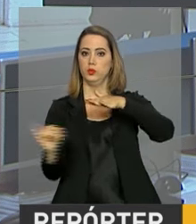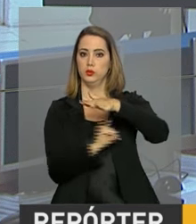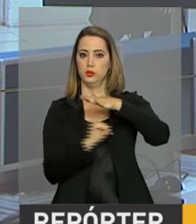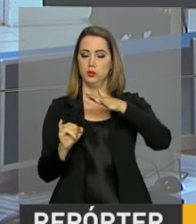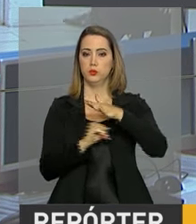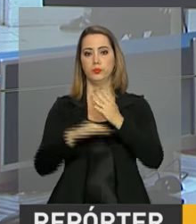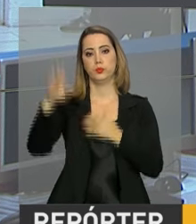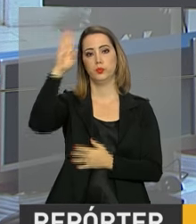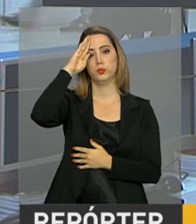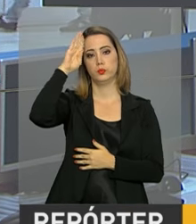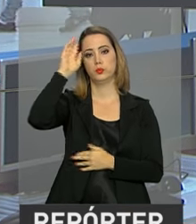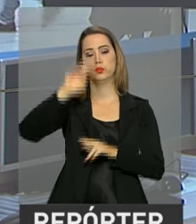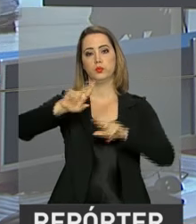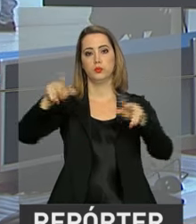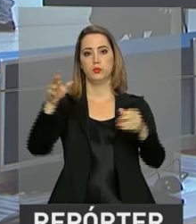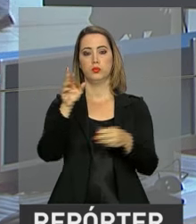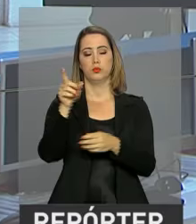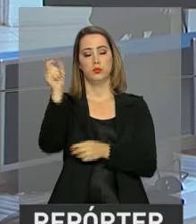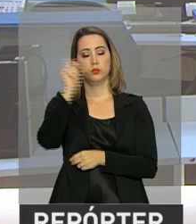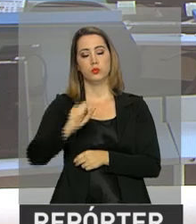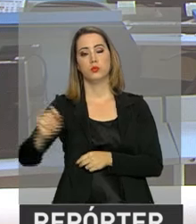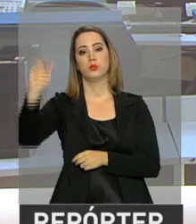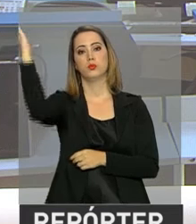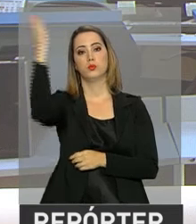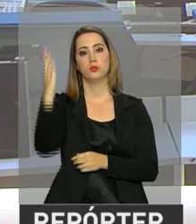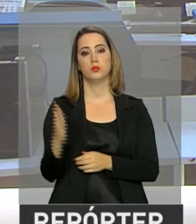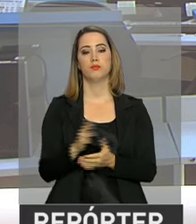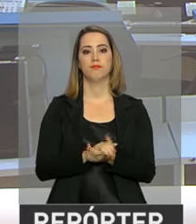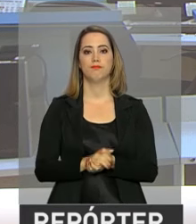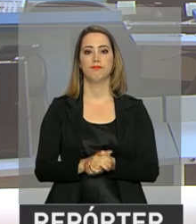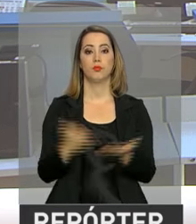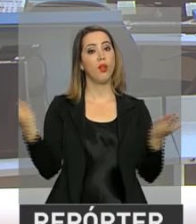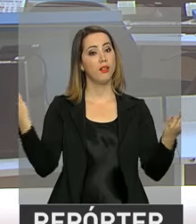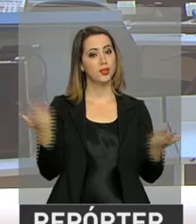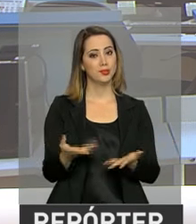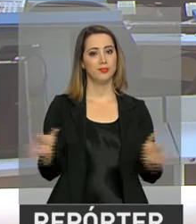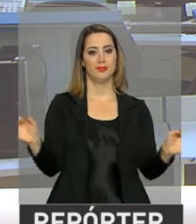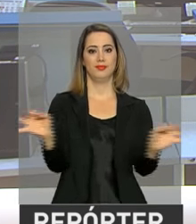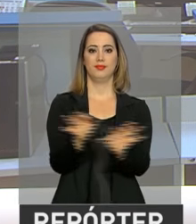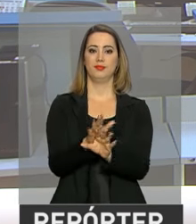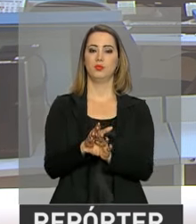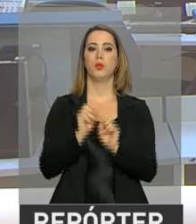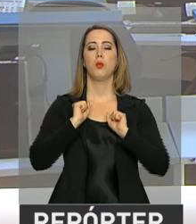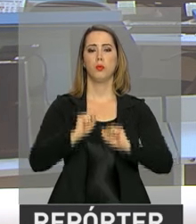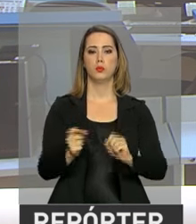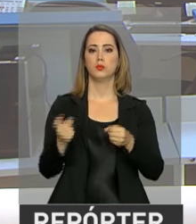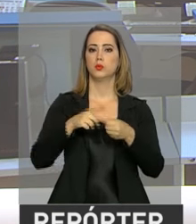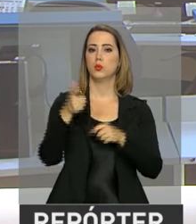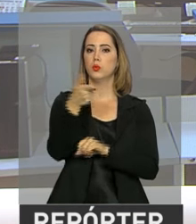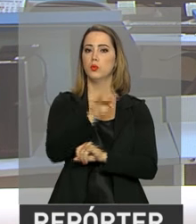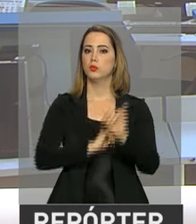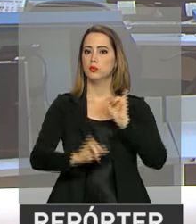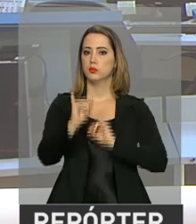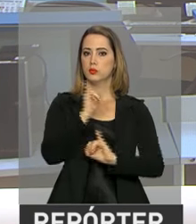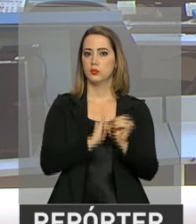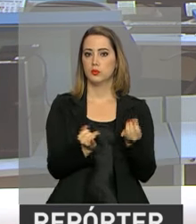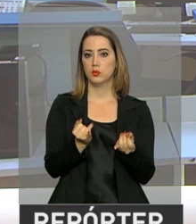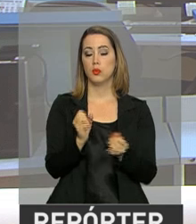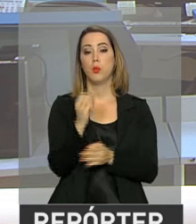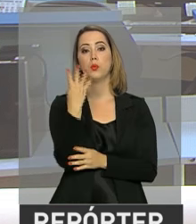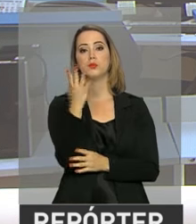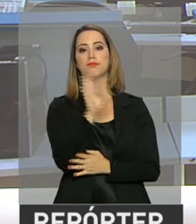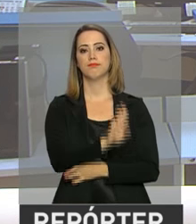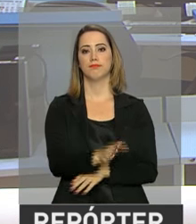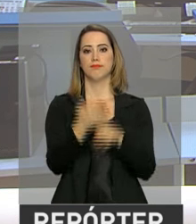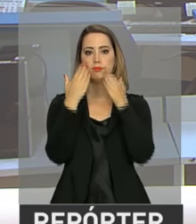superior em vários estados brasileiros. Esta edição do repórter NBR termina aqui. Podemos voltar a qualquer momento com outras informações